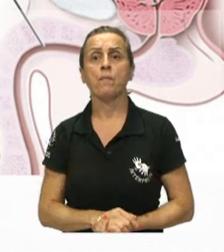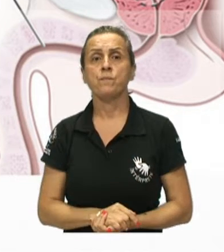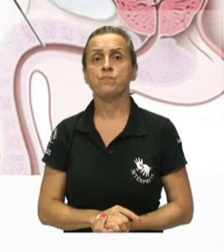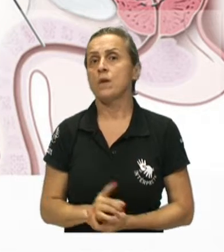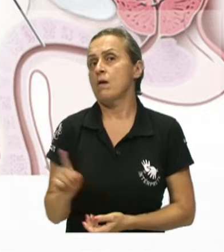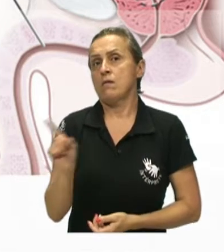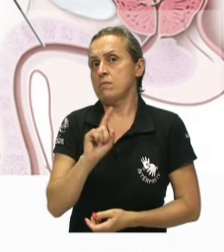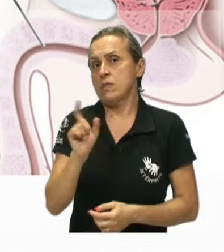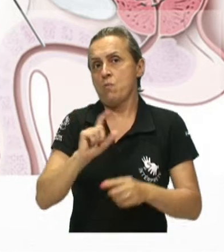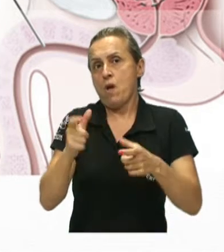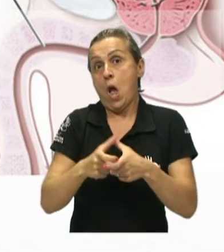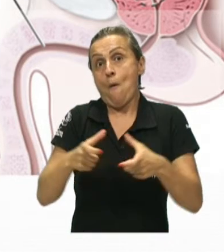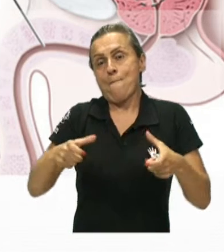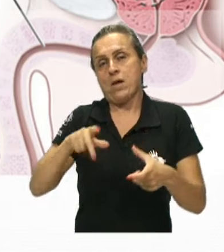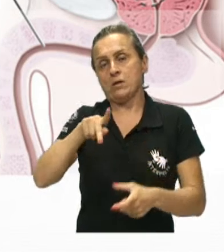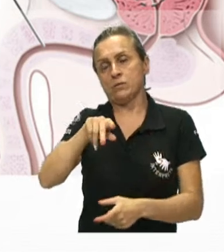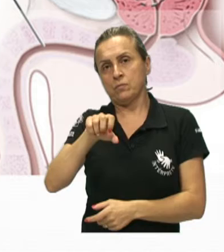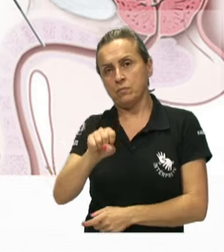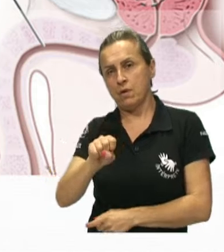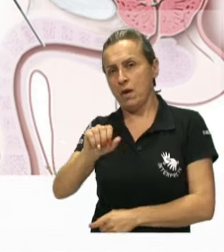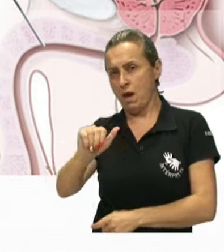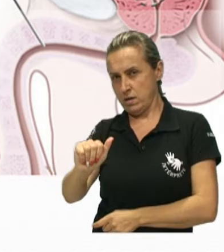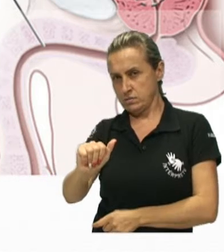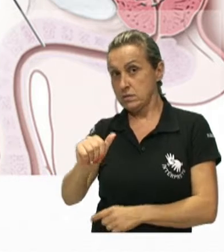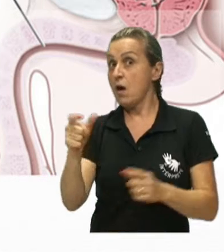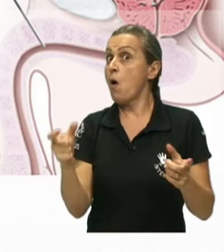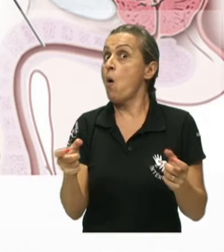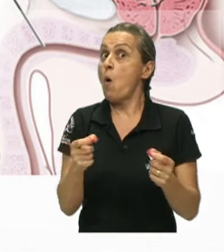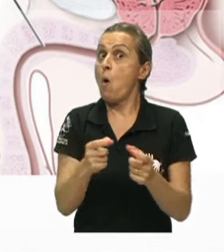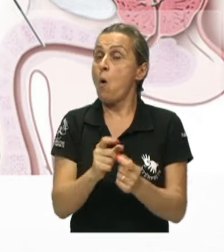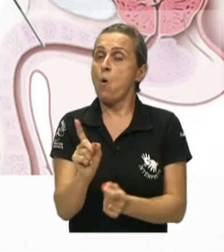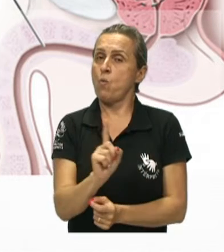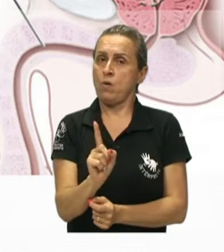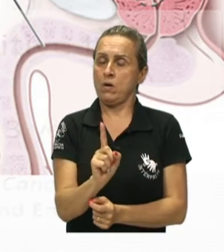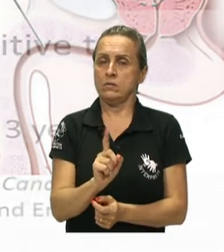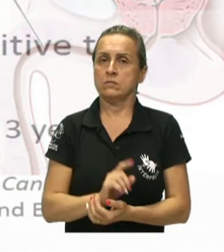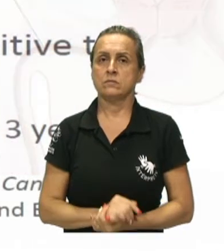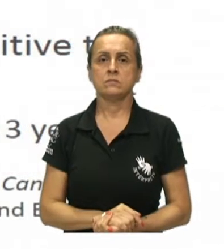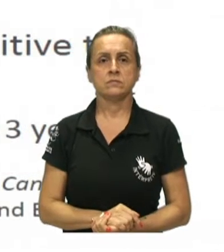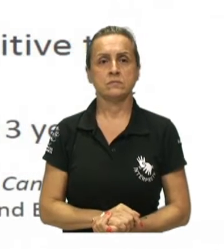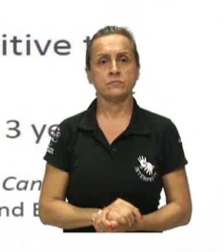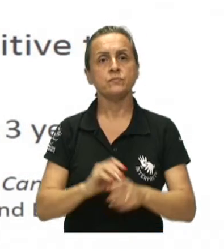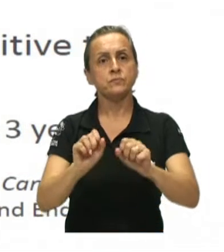considerado o aumento do PSA câncer nessa situação. Próximo slide.